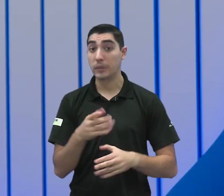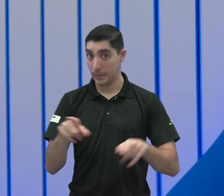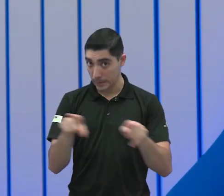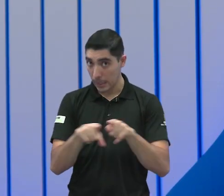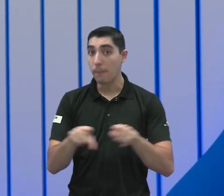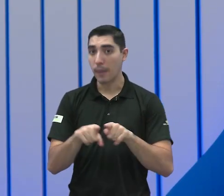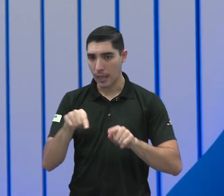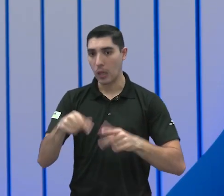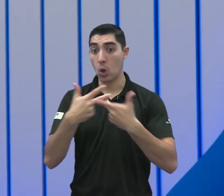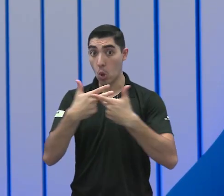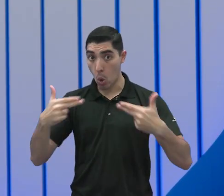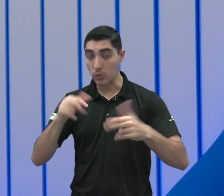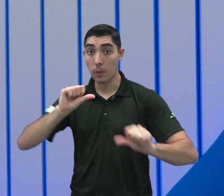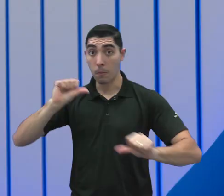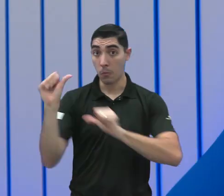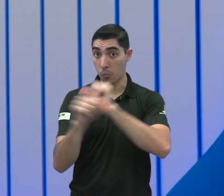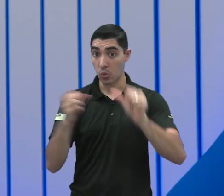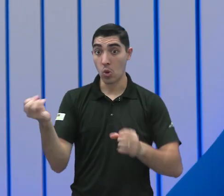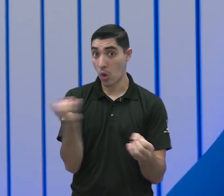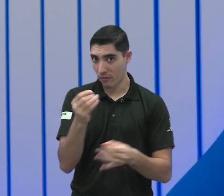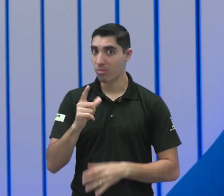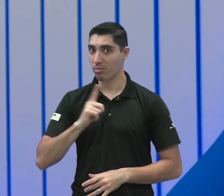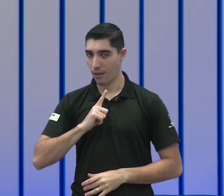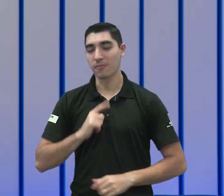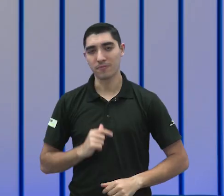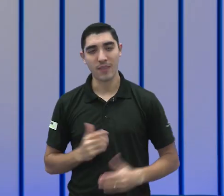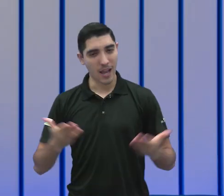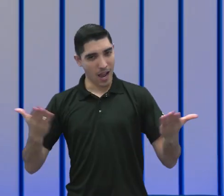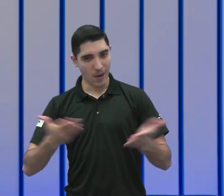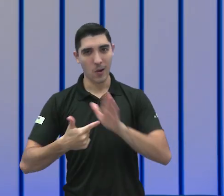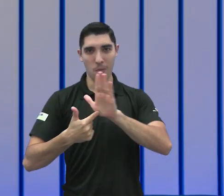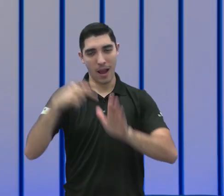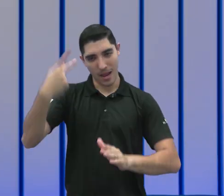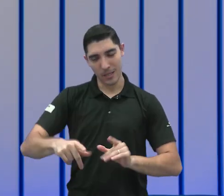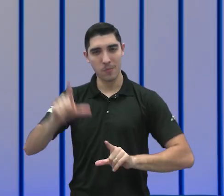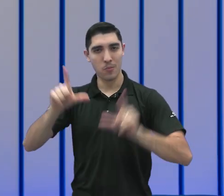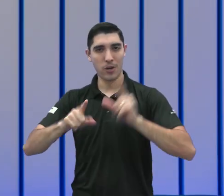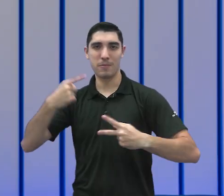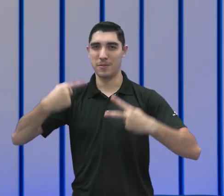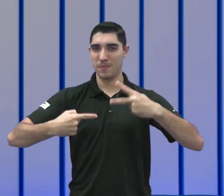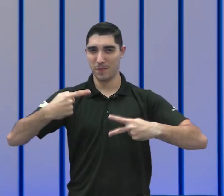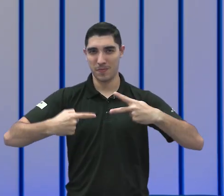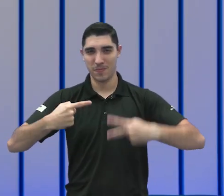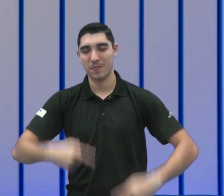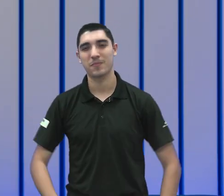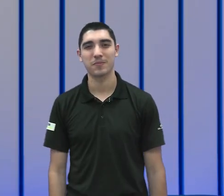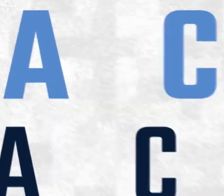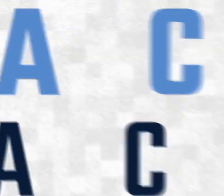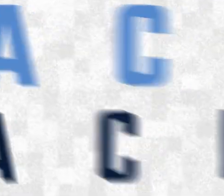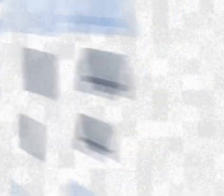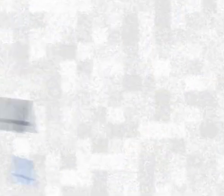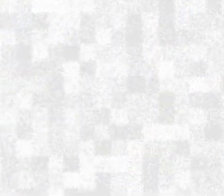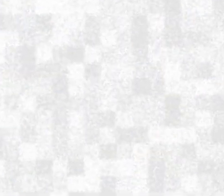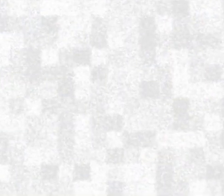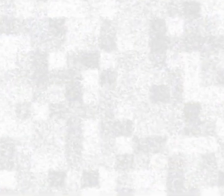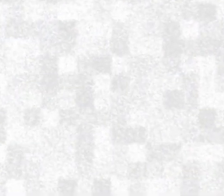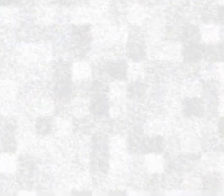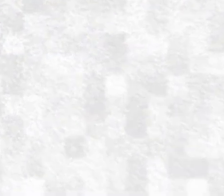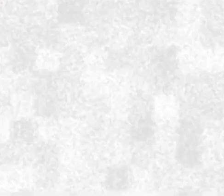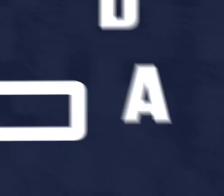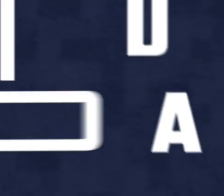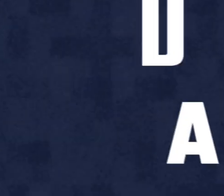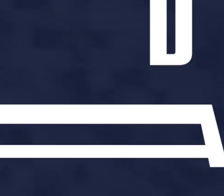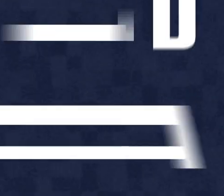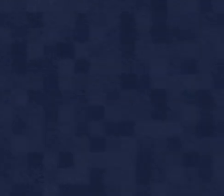Imóveis compactos e funcionais ganham espaço. Tudo isso a partir de agora, no Sobre Política.